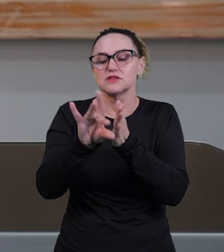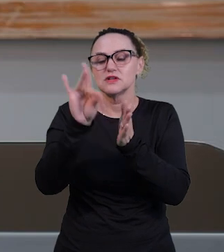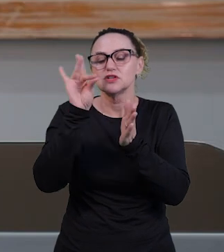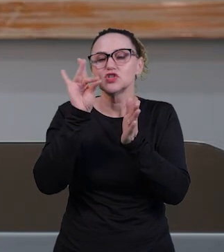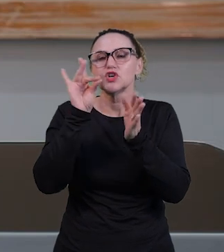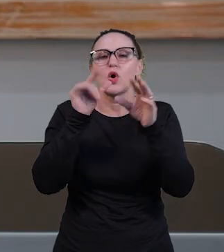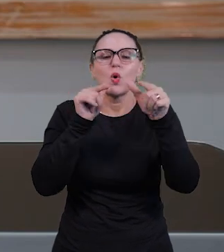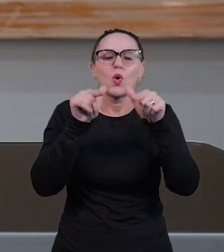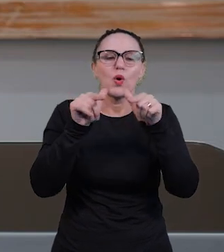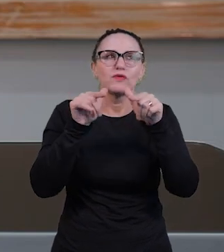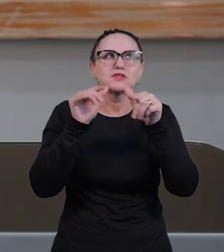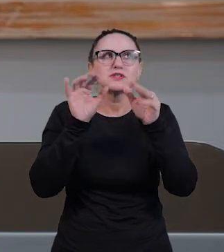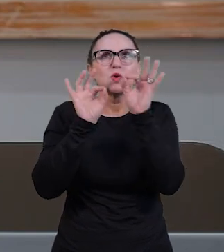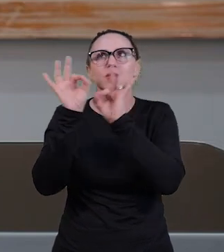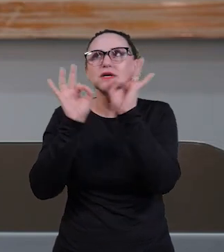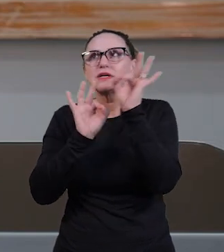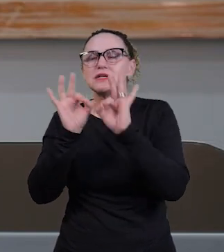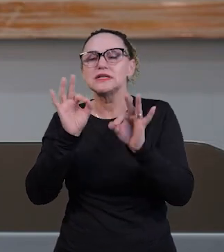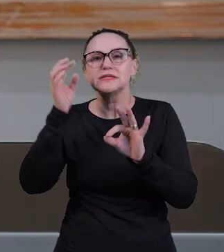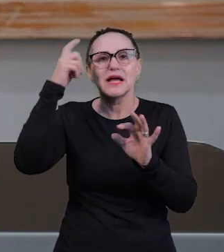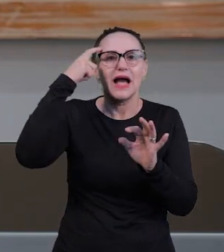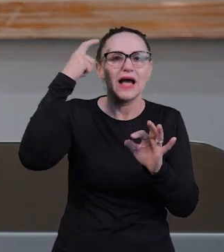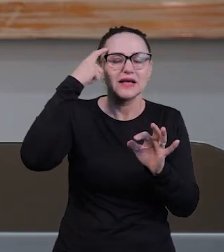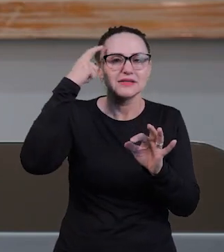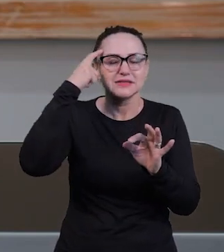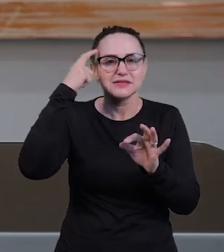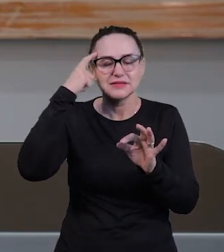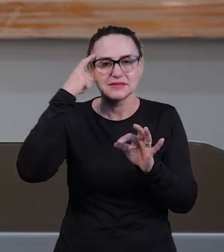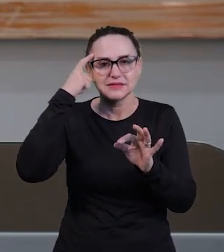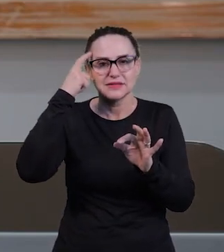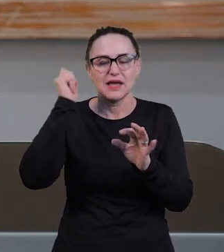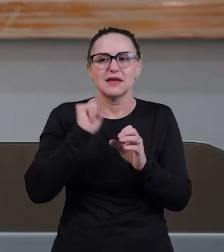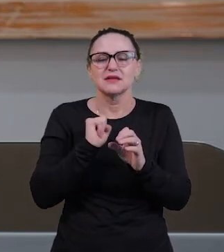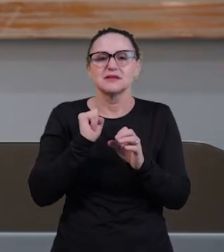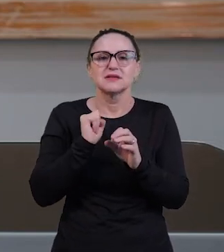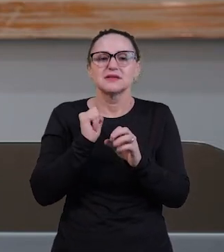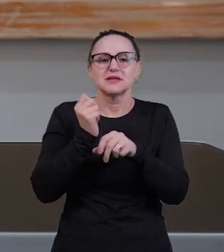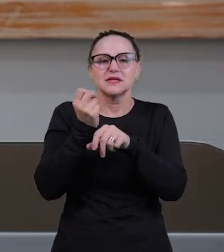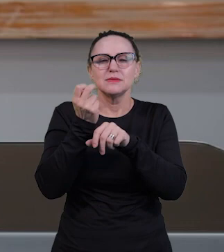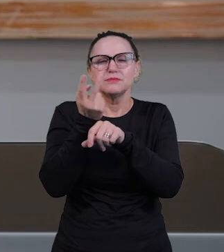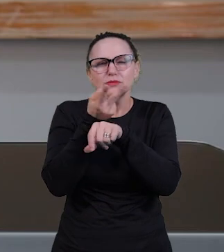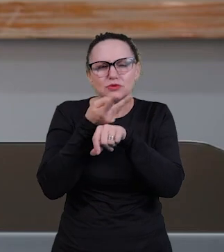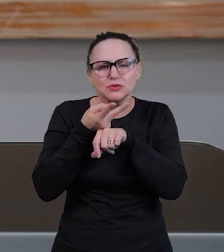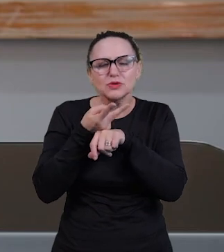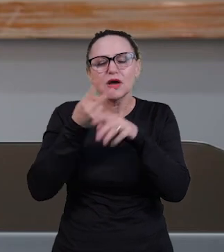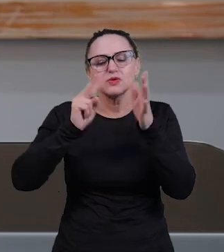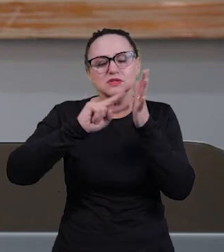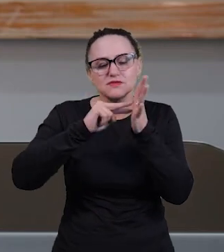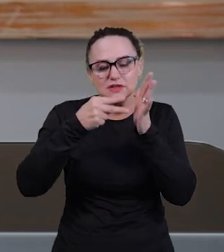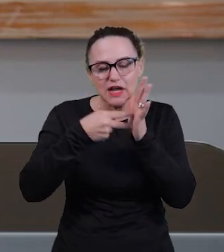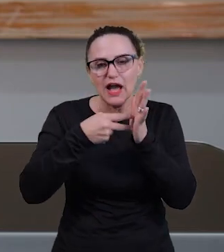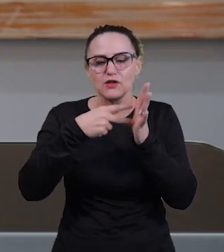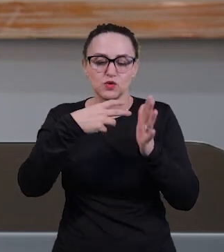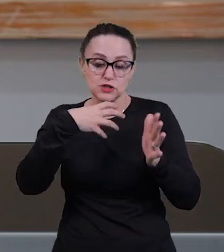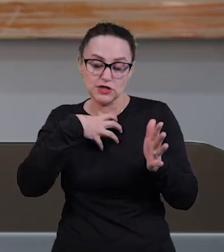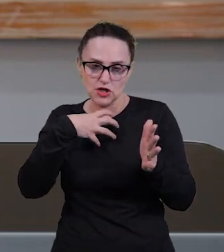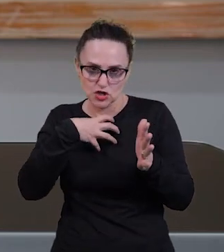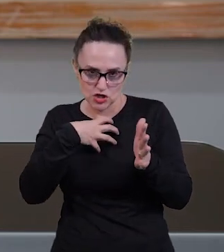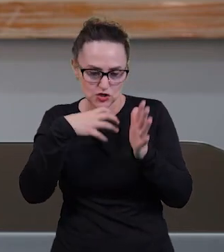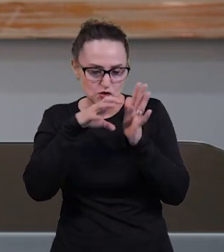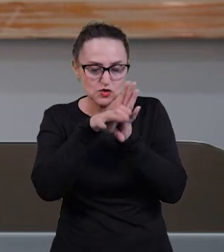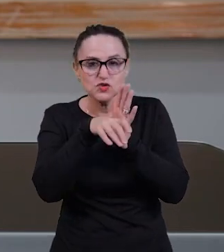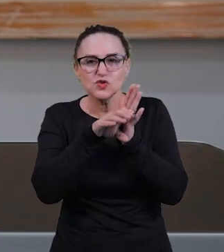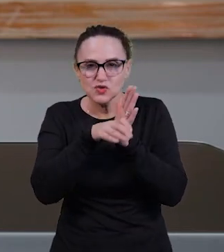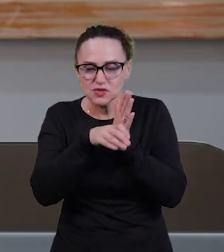as ideias principais, realmente busquem o significado e o sentido dos conceitos presentes